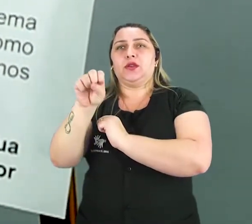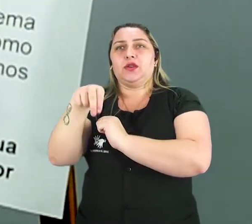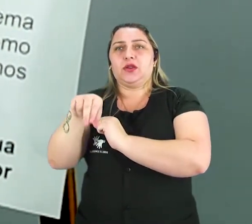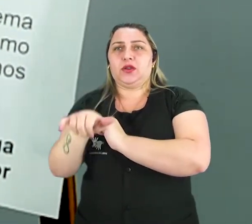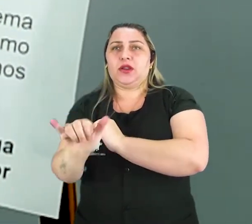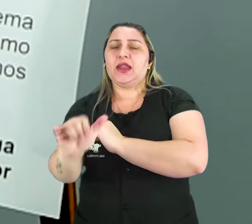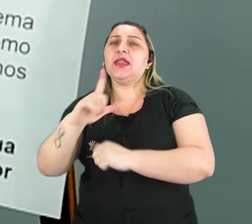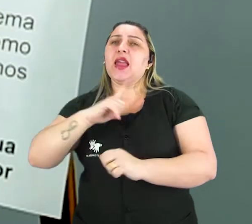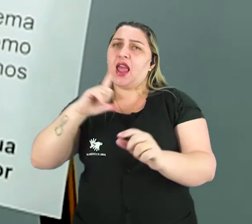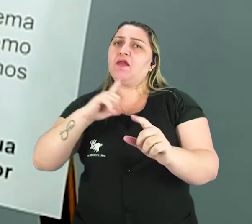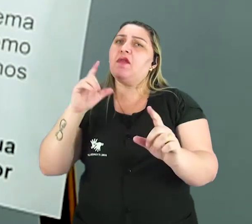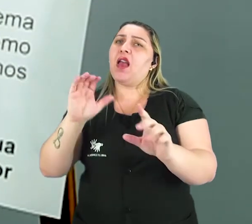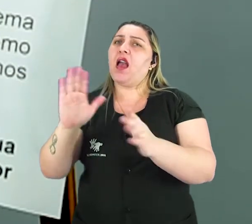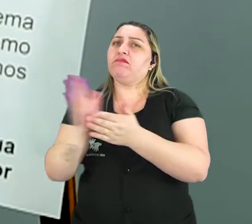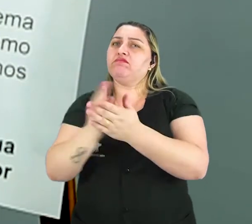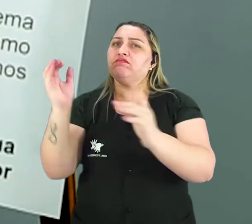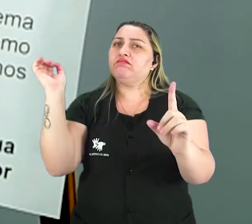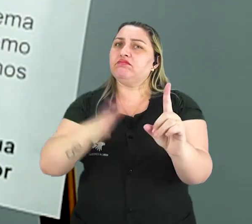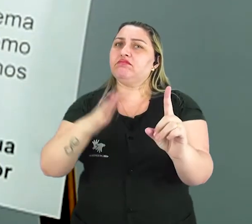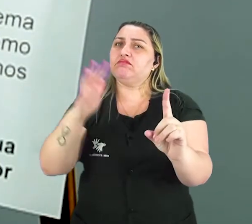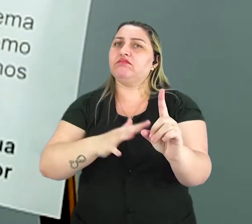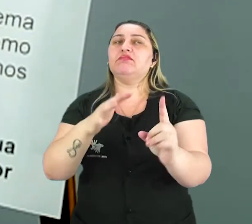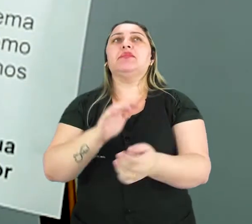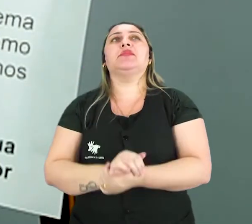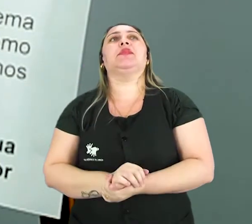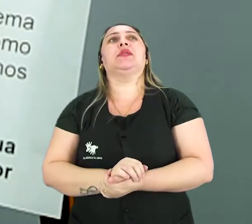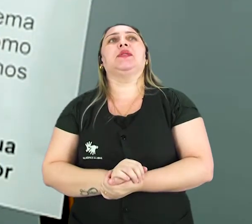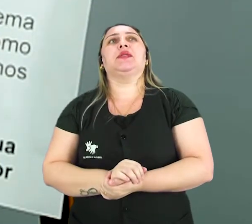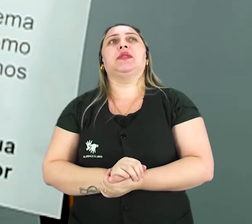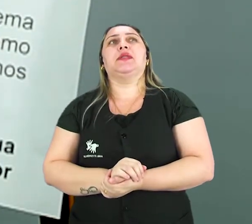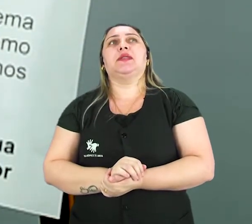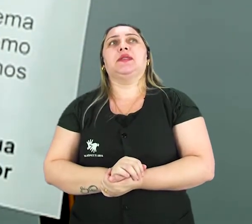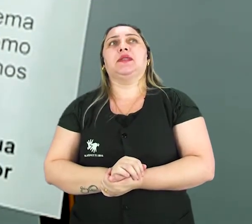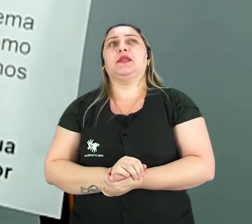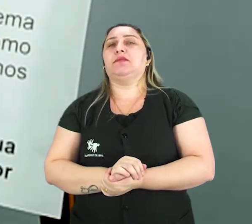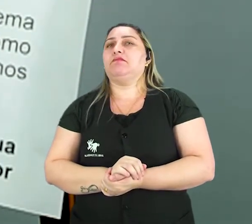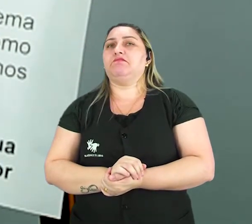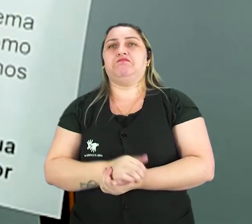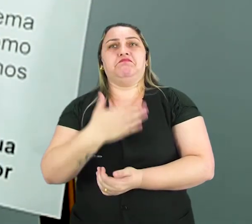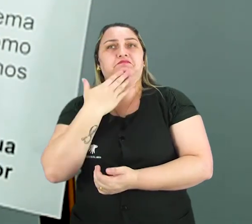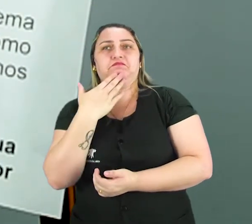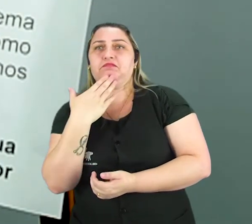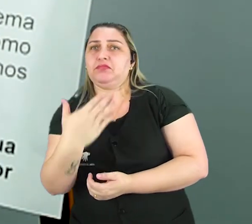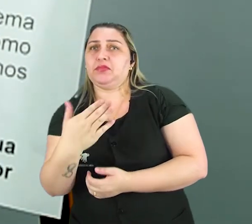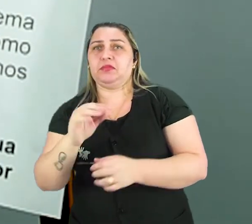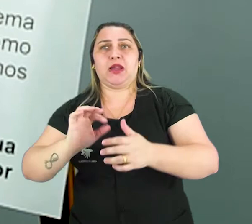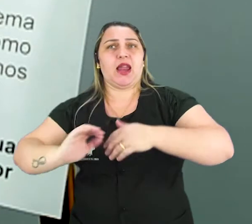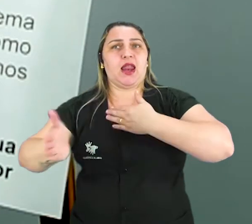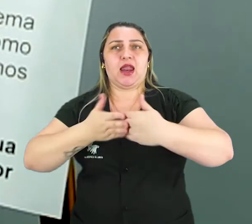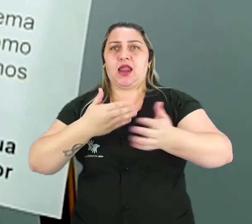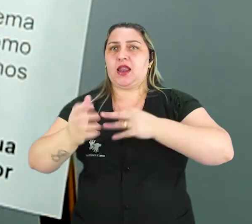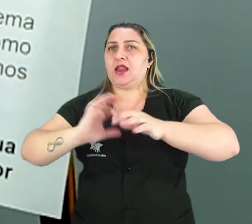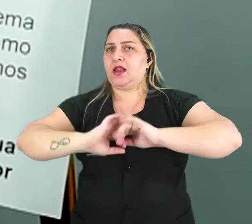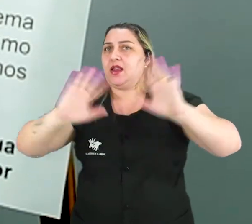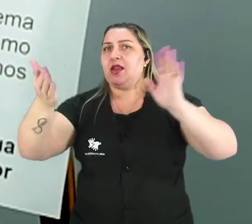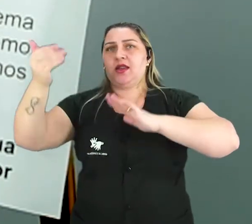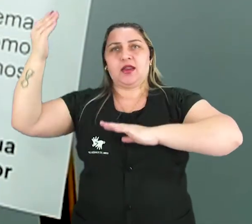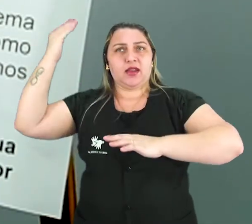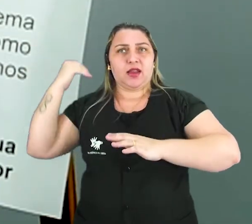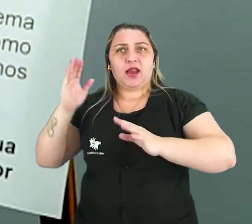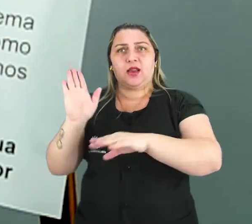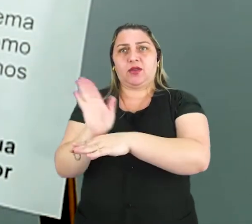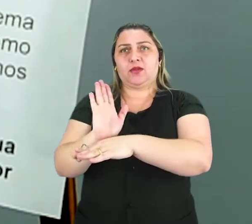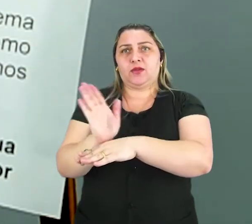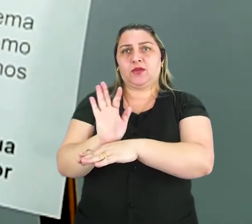teve alguma influência? Aí ele respondeu, não foi esse o apelo. Independentemente de situações anteriores no